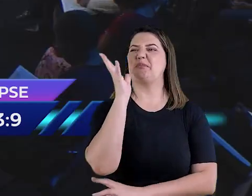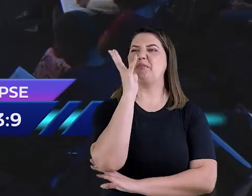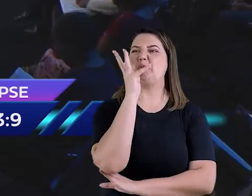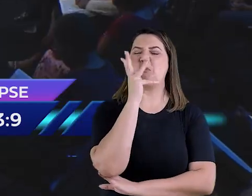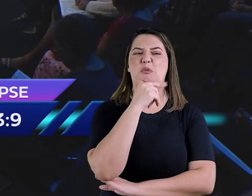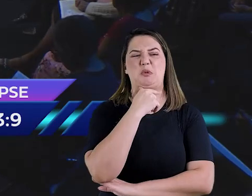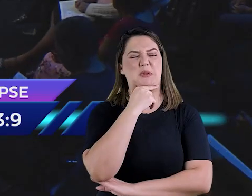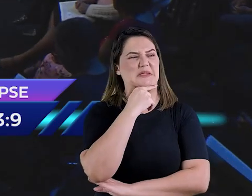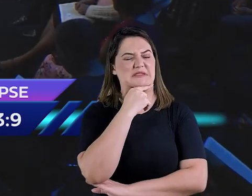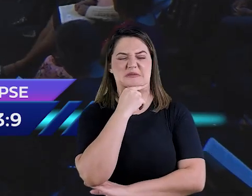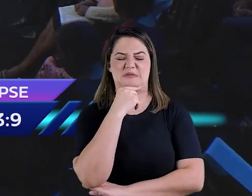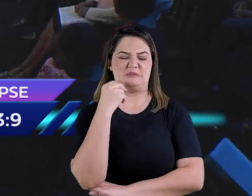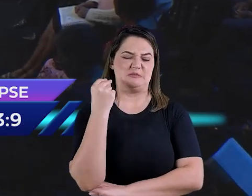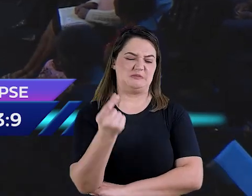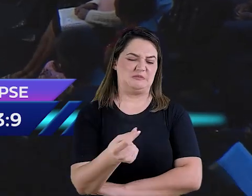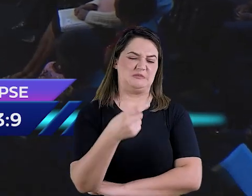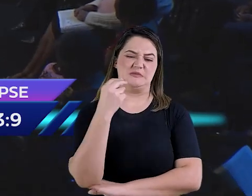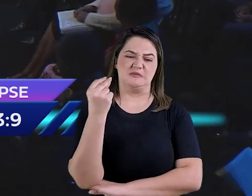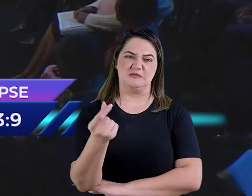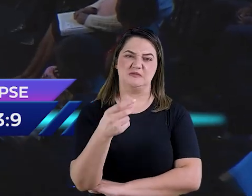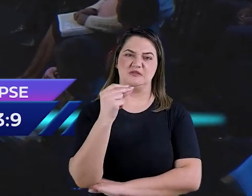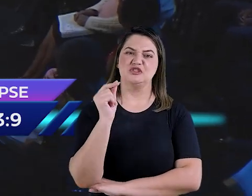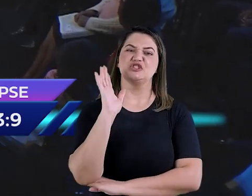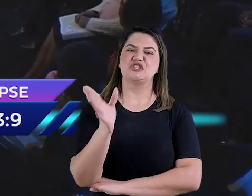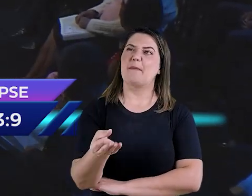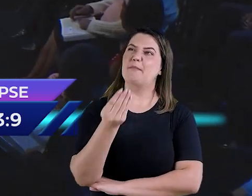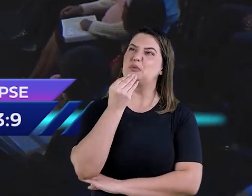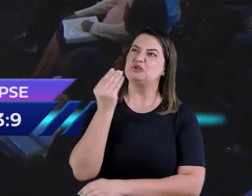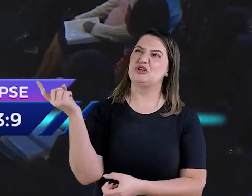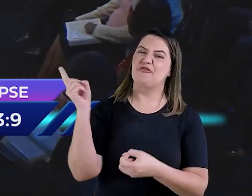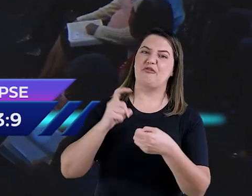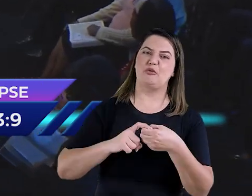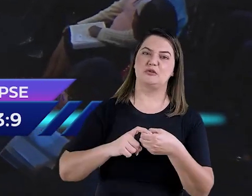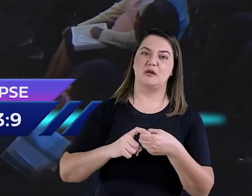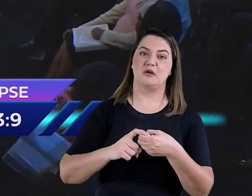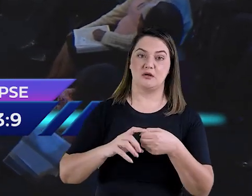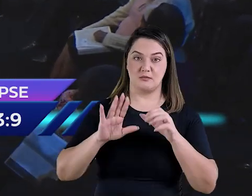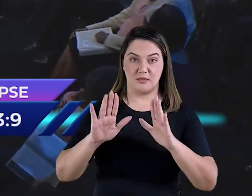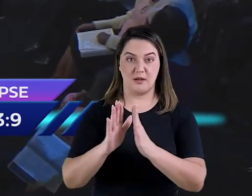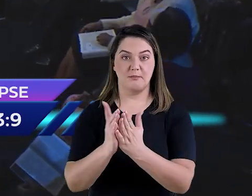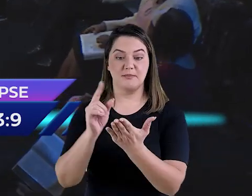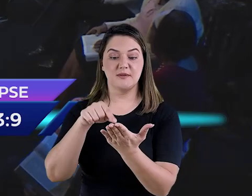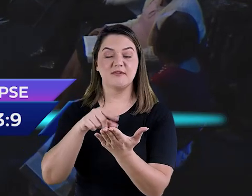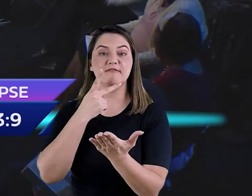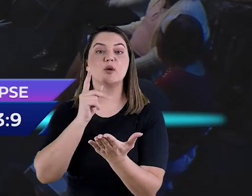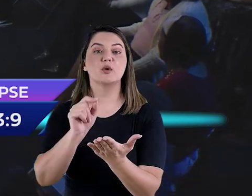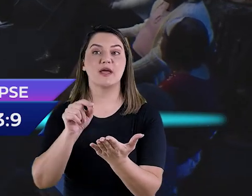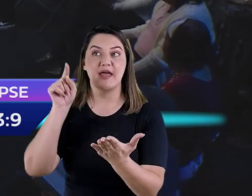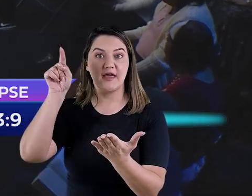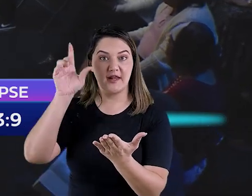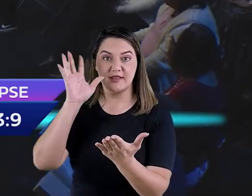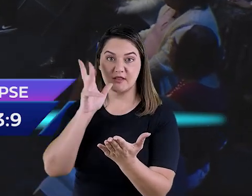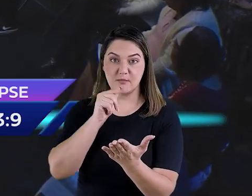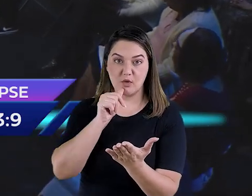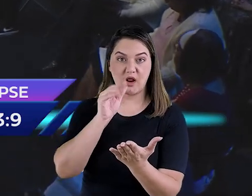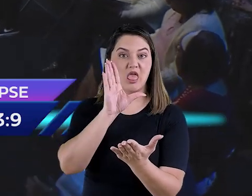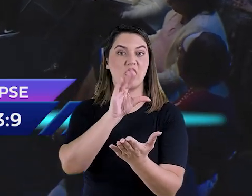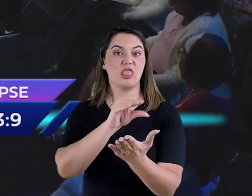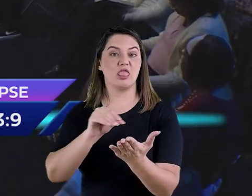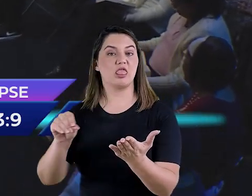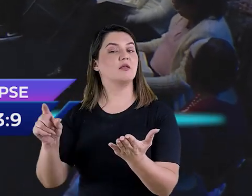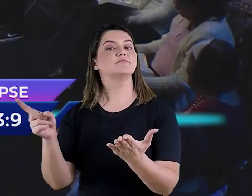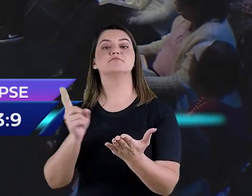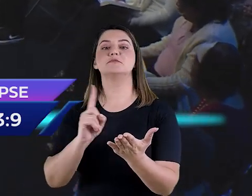voltar. Já deveria ter voltado. Mas segundo a Bíblia, Ele não retarda as suas promessas. Ele cumprirá